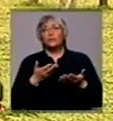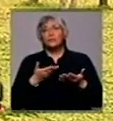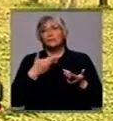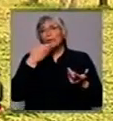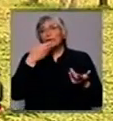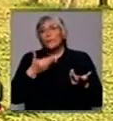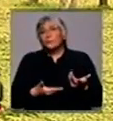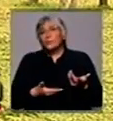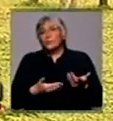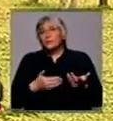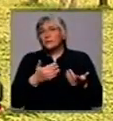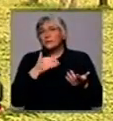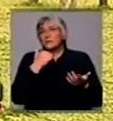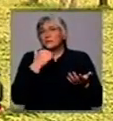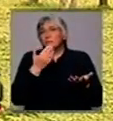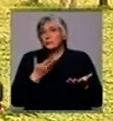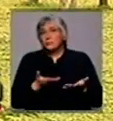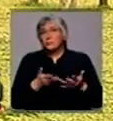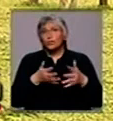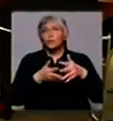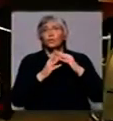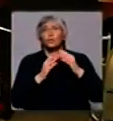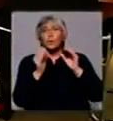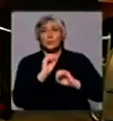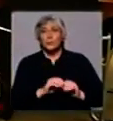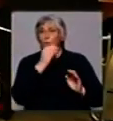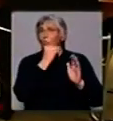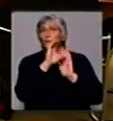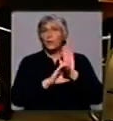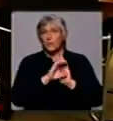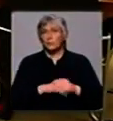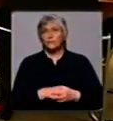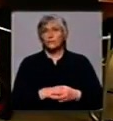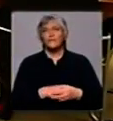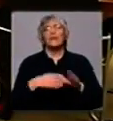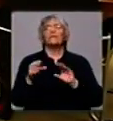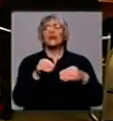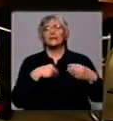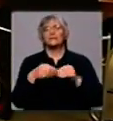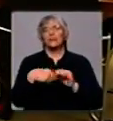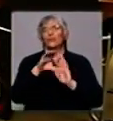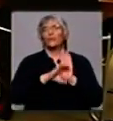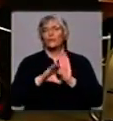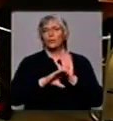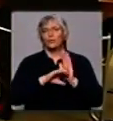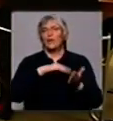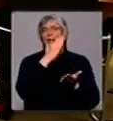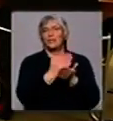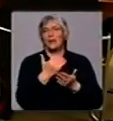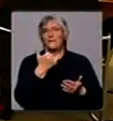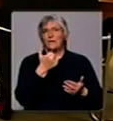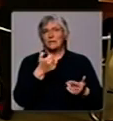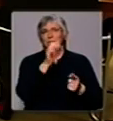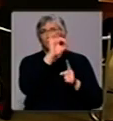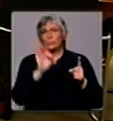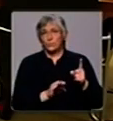nível da estruturação de um currículo. É a flexibilidade curricular que permite que até 25% do